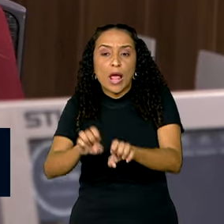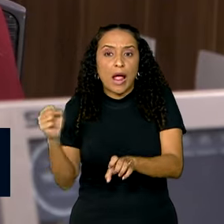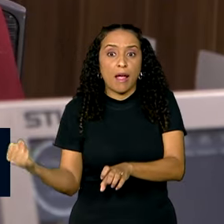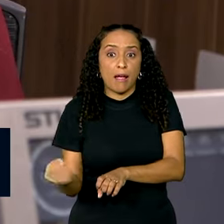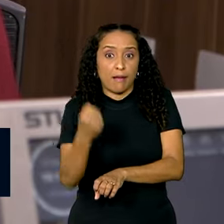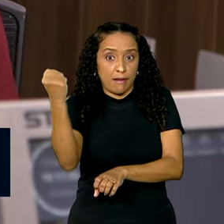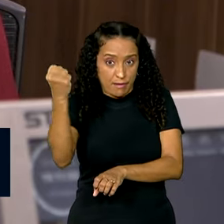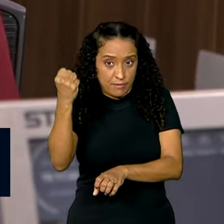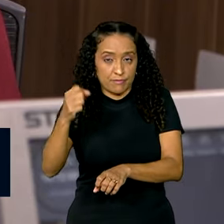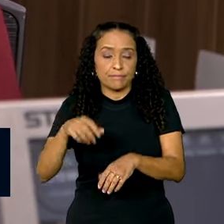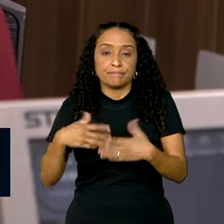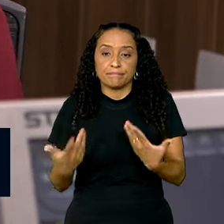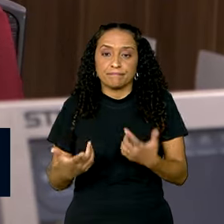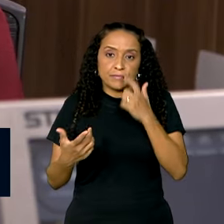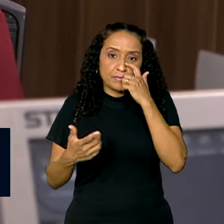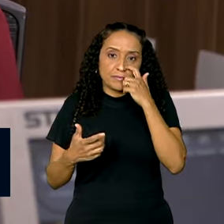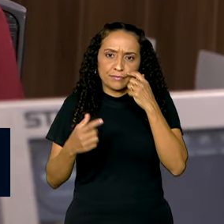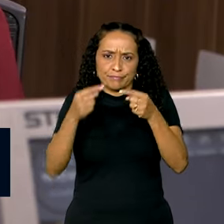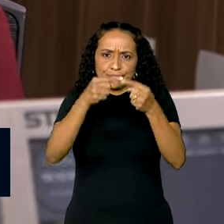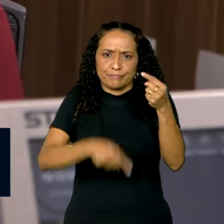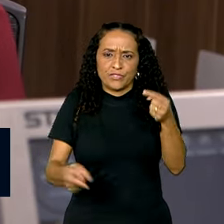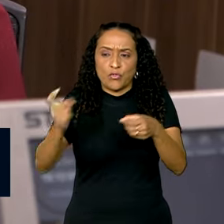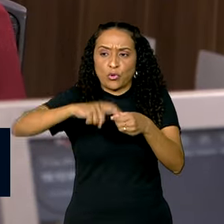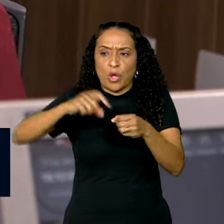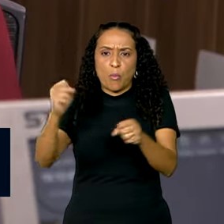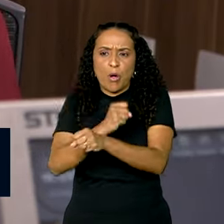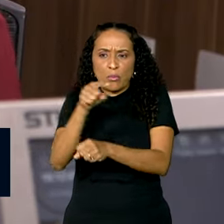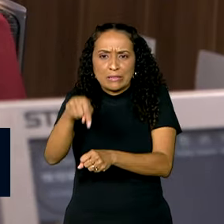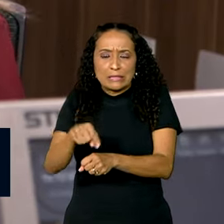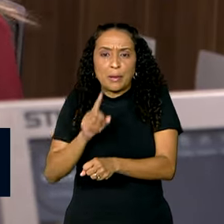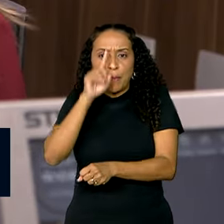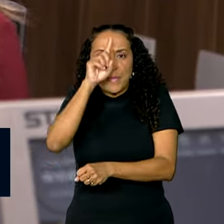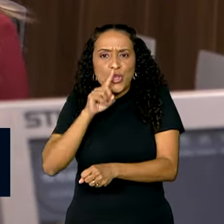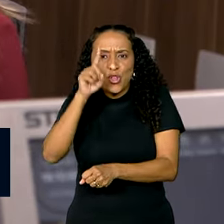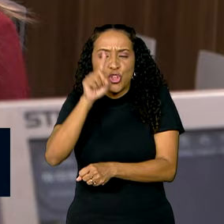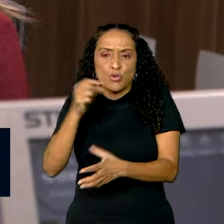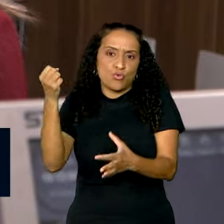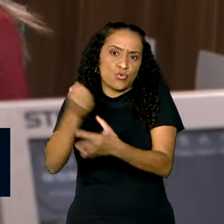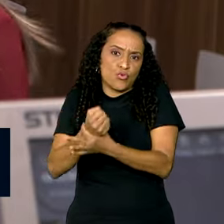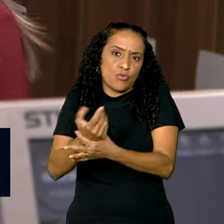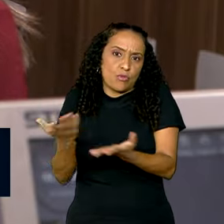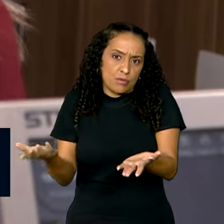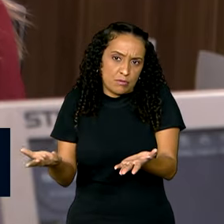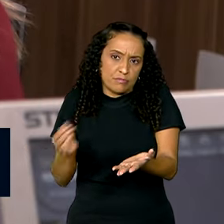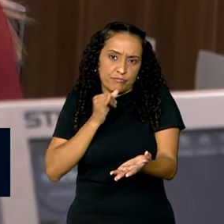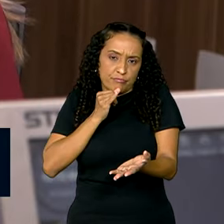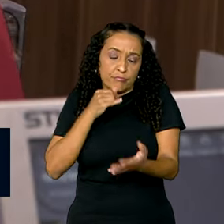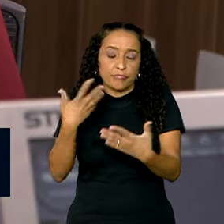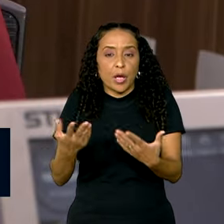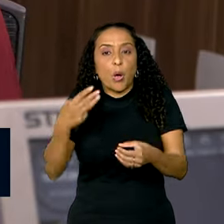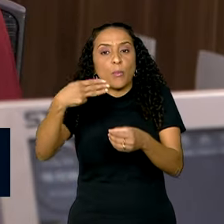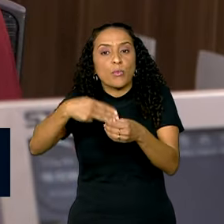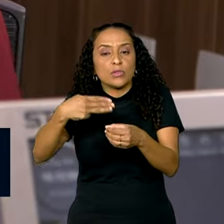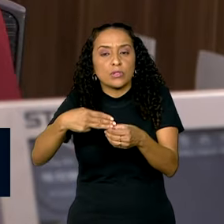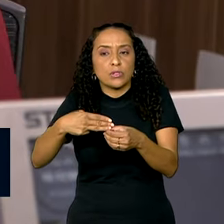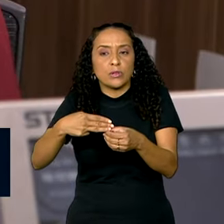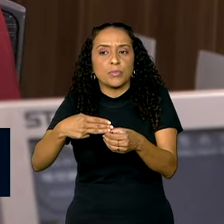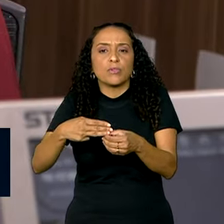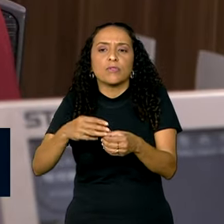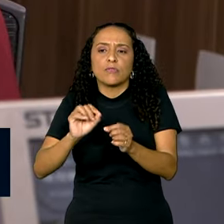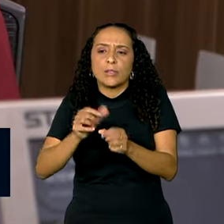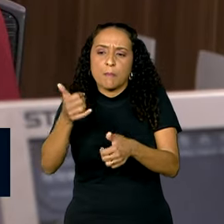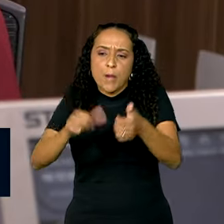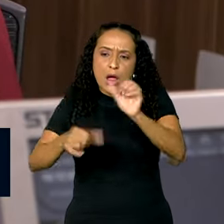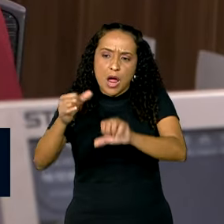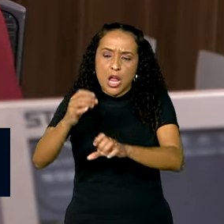graves então assim não tem sentido você retomar uma obra se ela tem risco de segurança por exemplo então o município muito previdente fez a